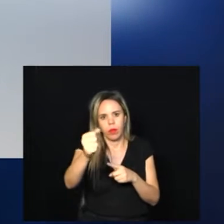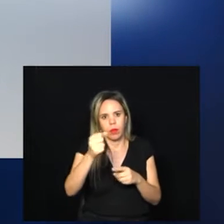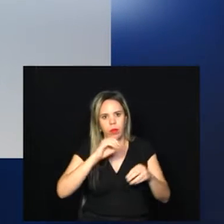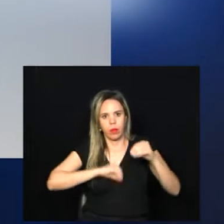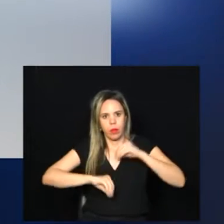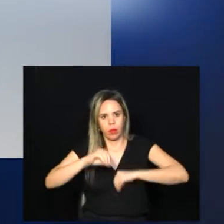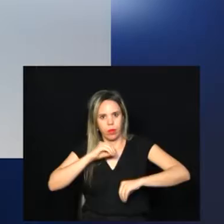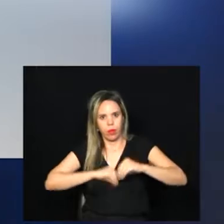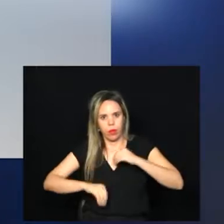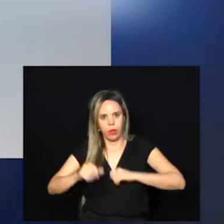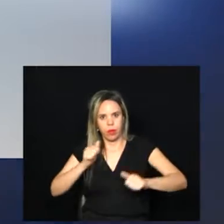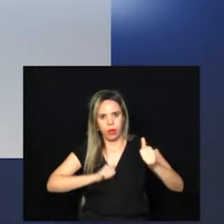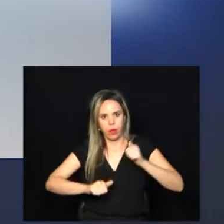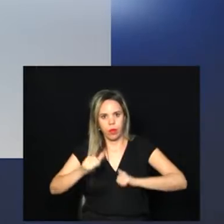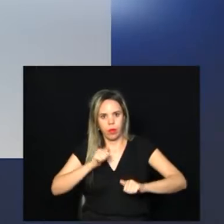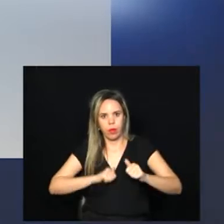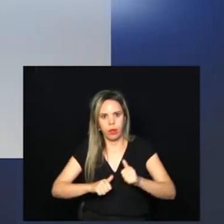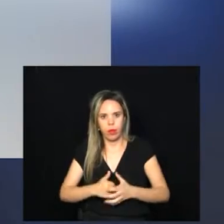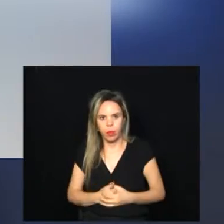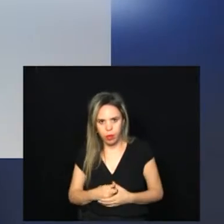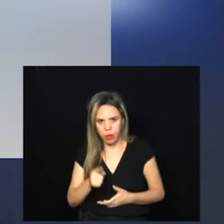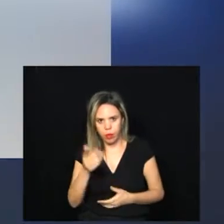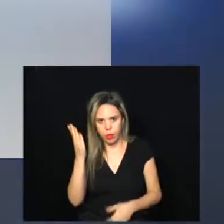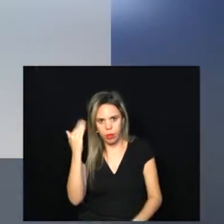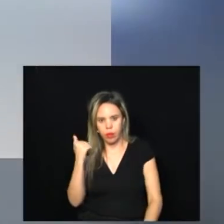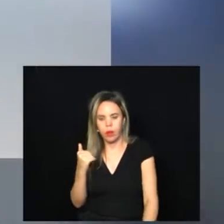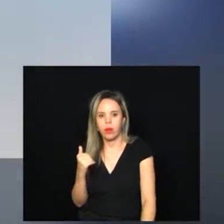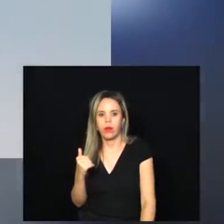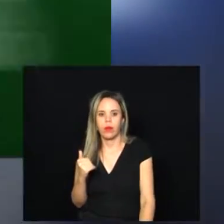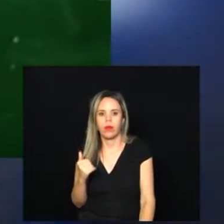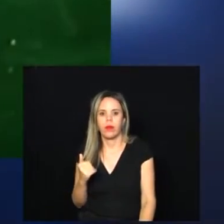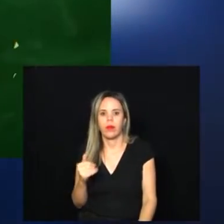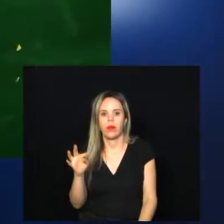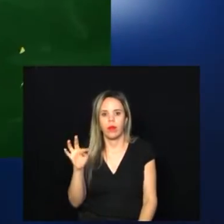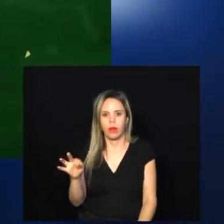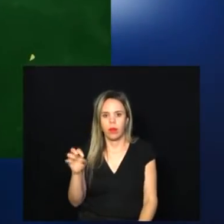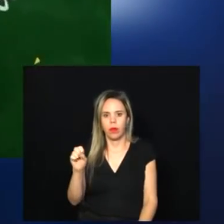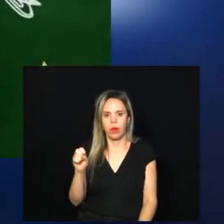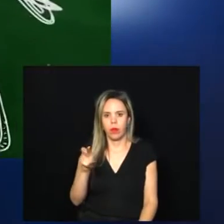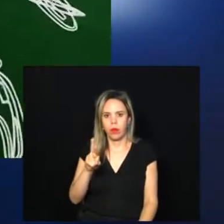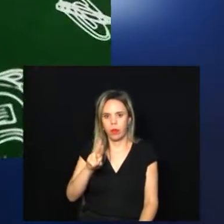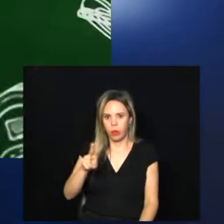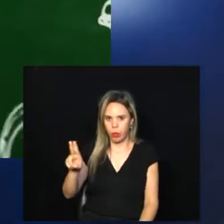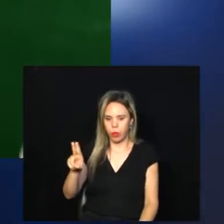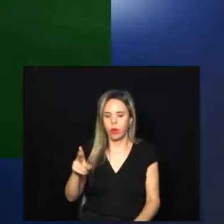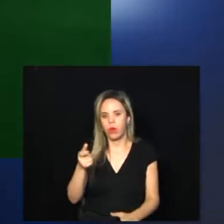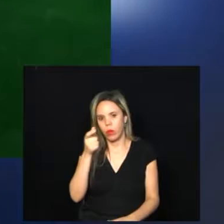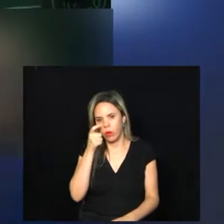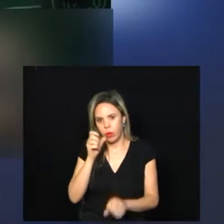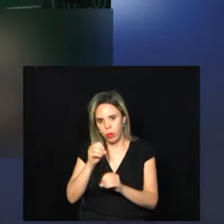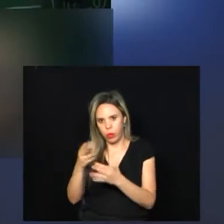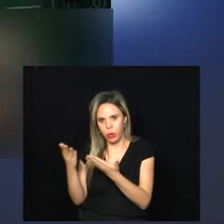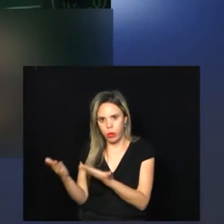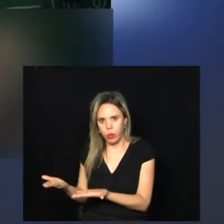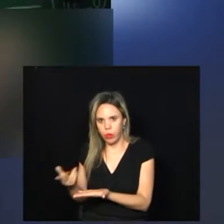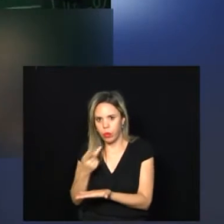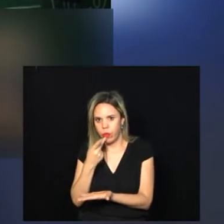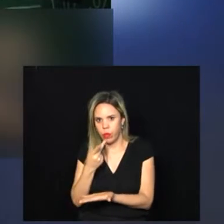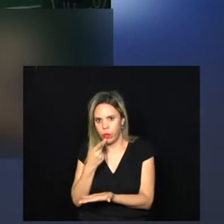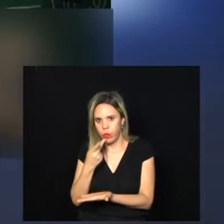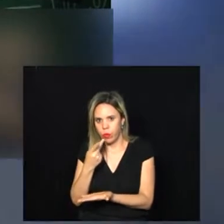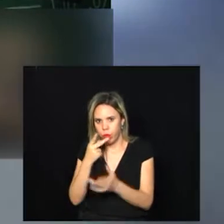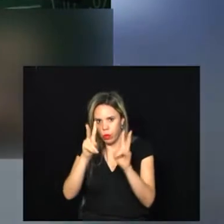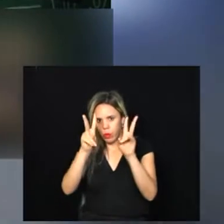depressão e a ansiedade. Você sabe o que é um tsuru? E o quadro de Olho na Educação vai falar sobre